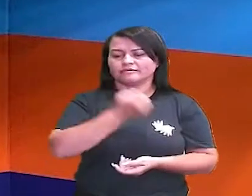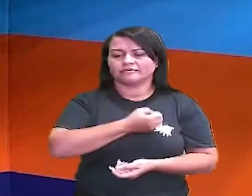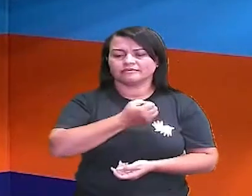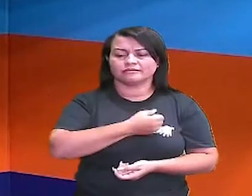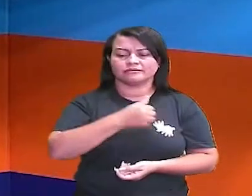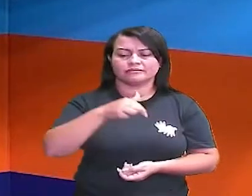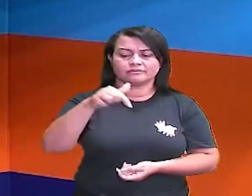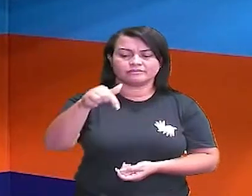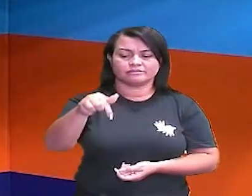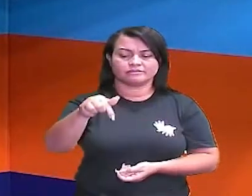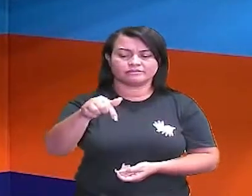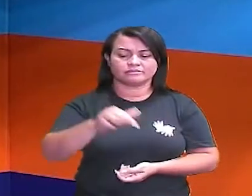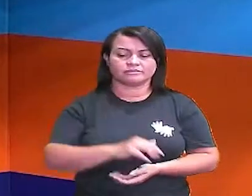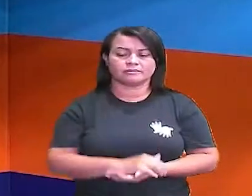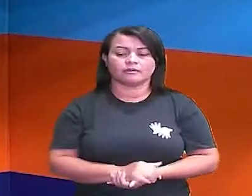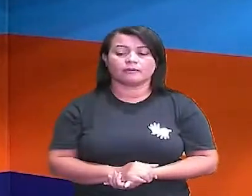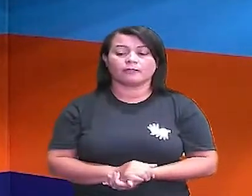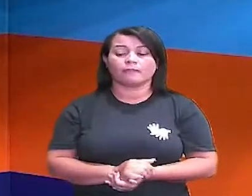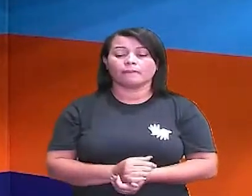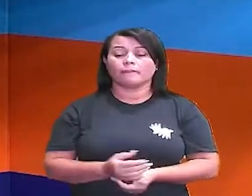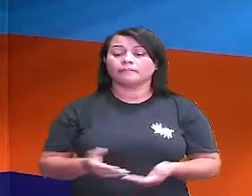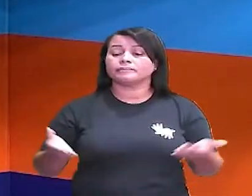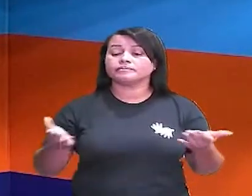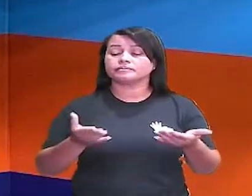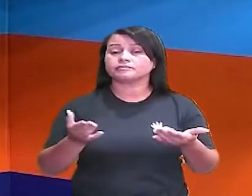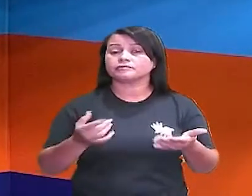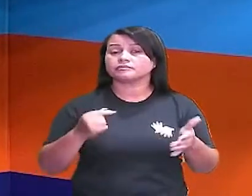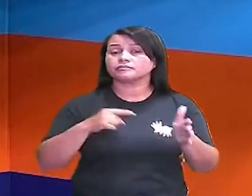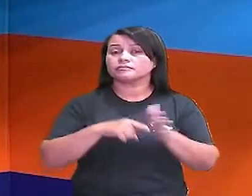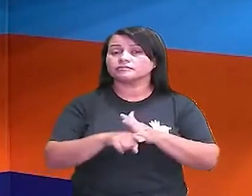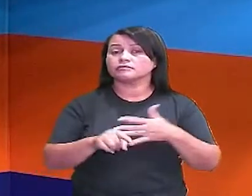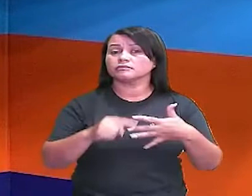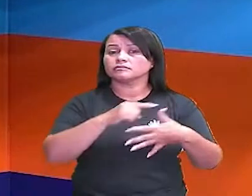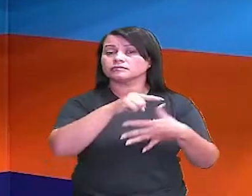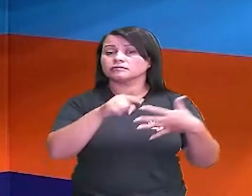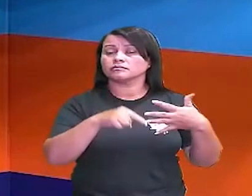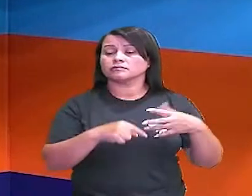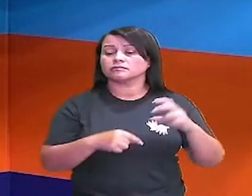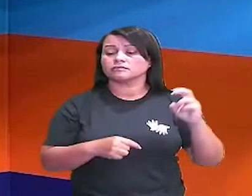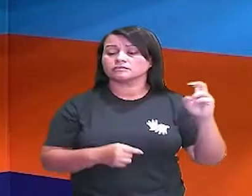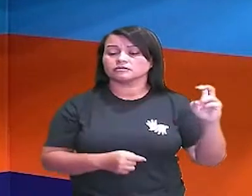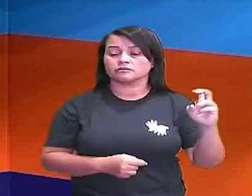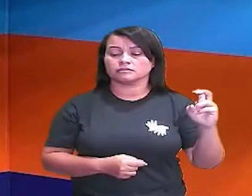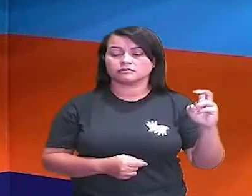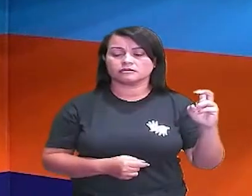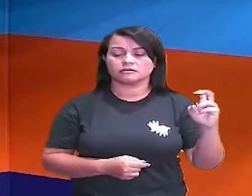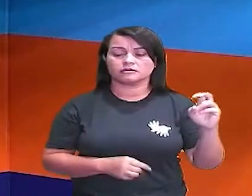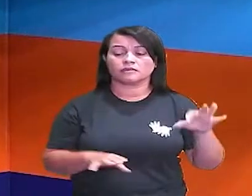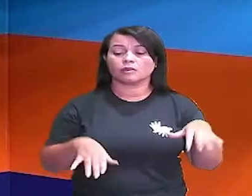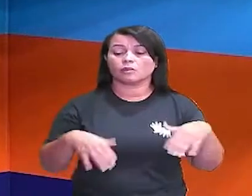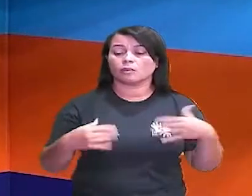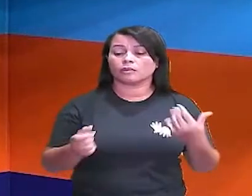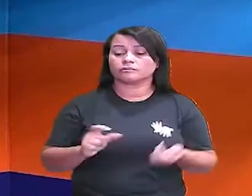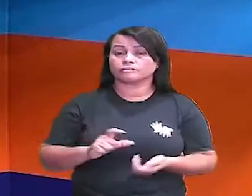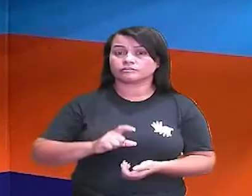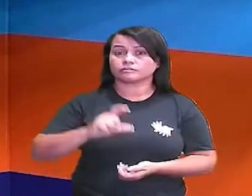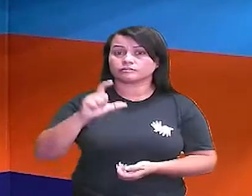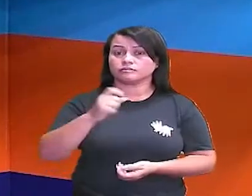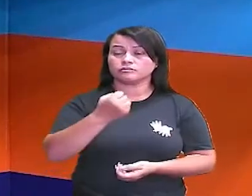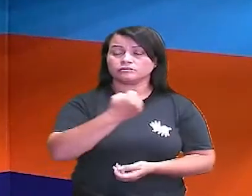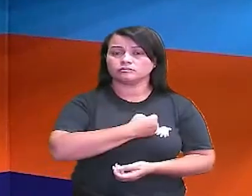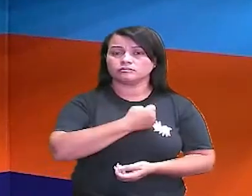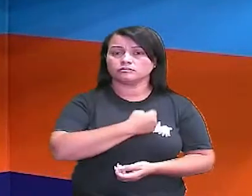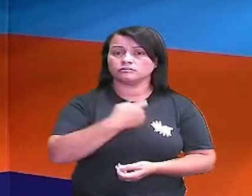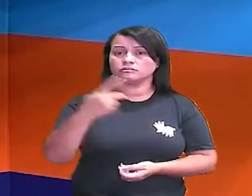número 7. Agora, vamos para a pergunta número 5. Qual é o maior número par